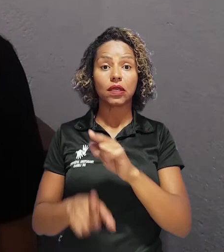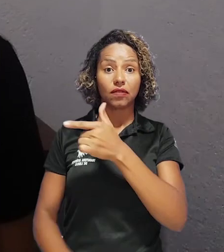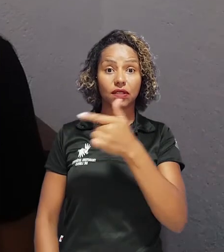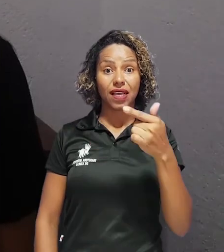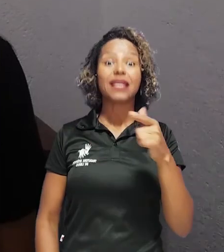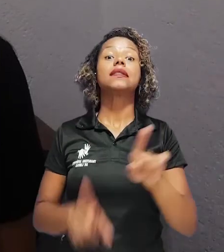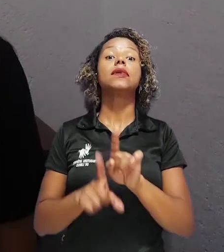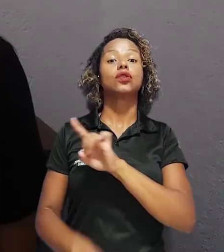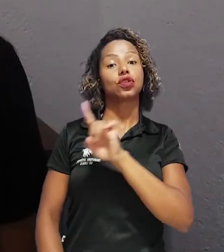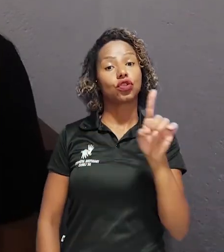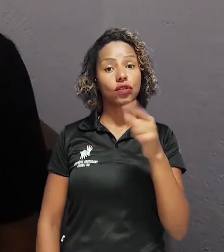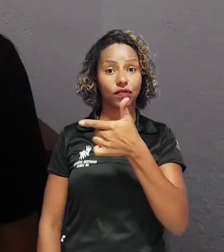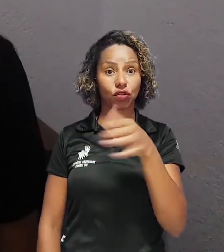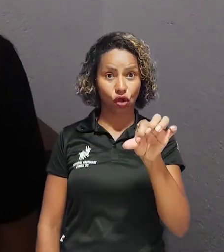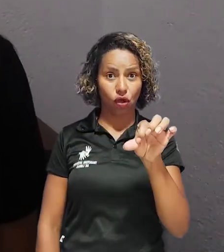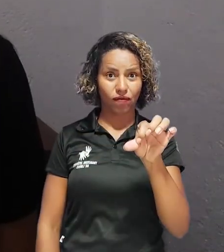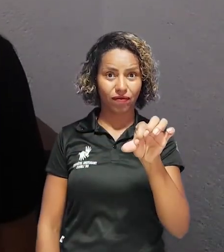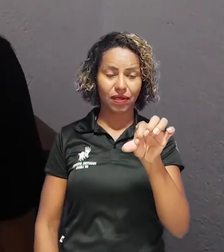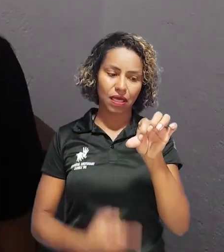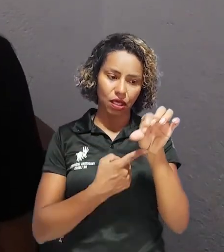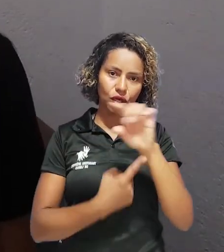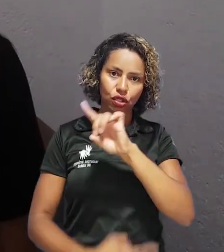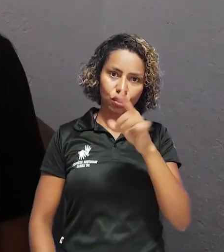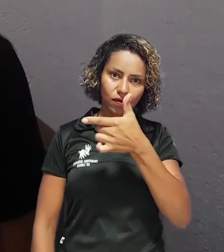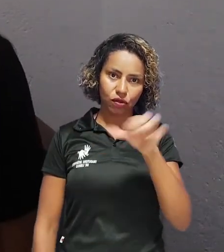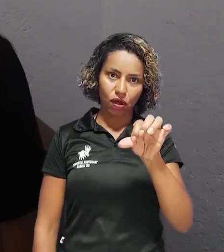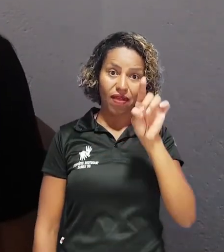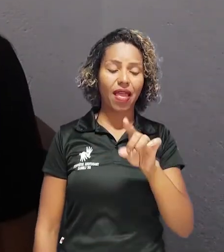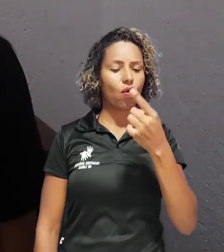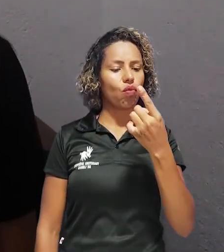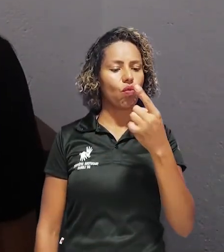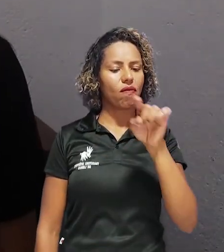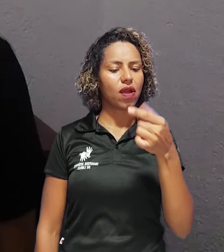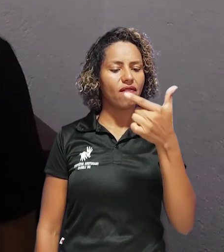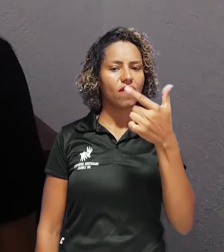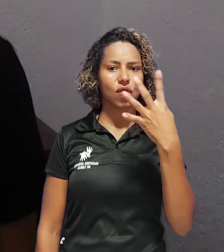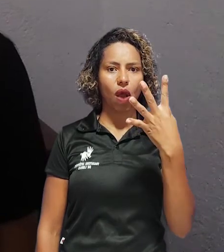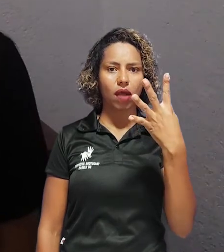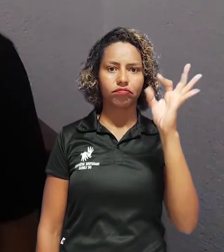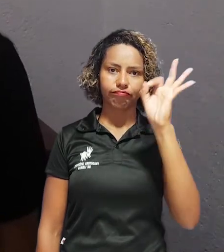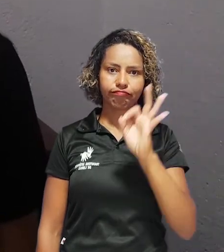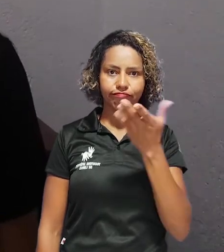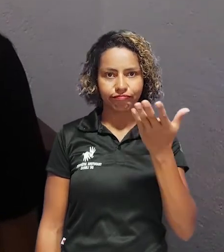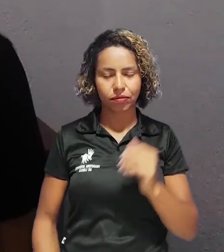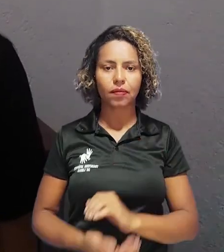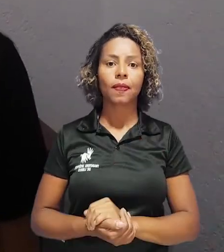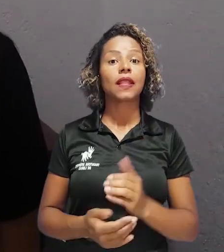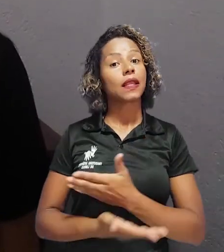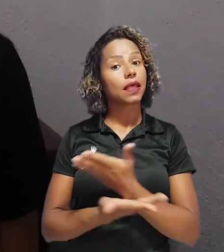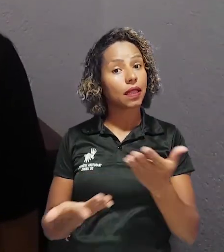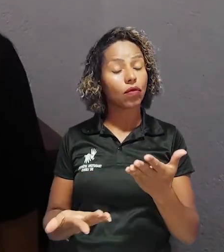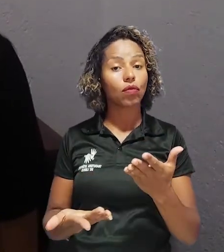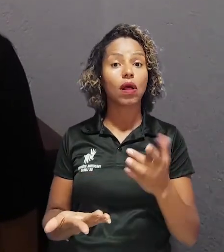entre os dias 22 e 27 e no dia 29 de Março quando era igual a 1,24 Governador